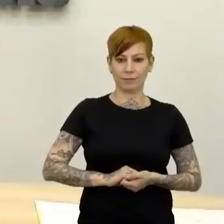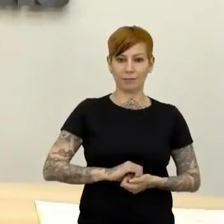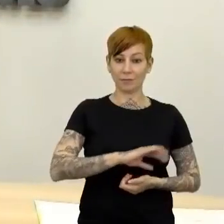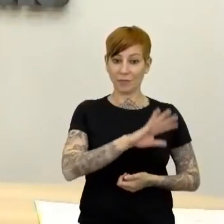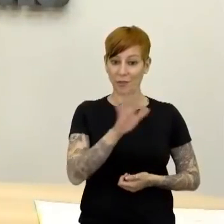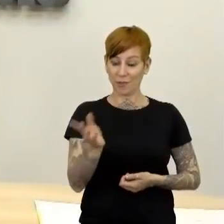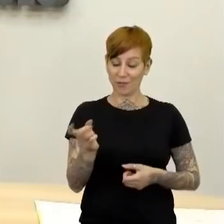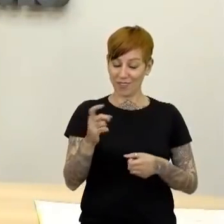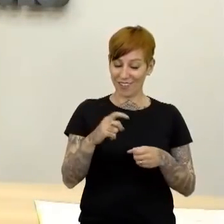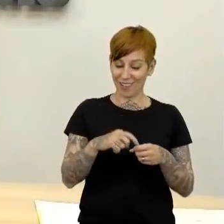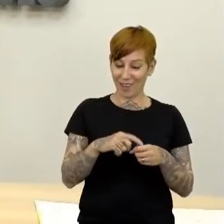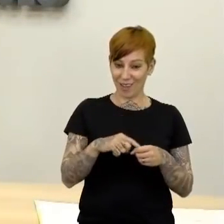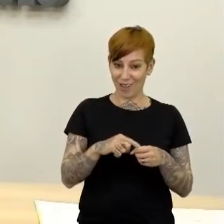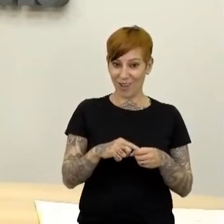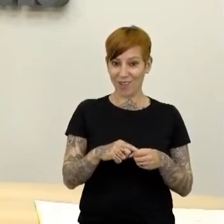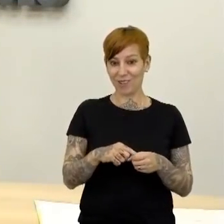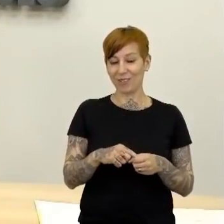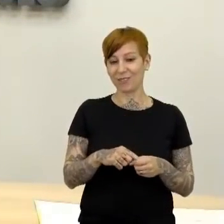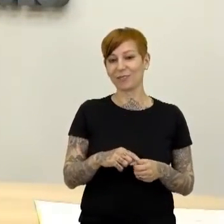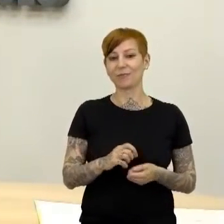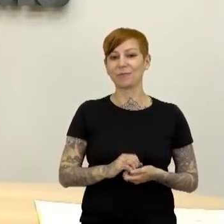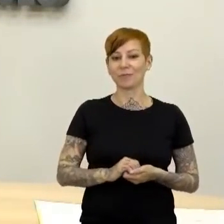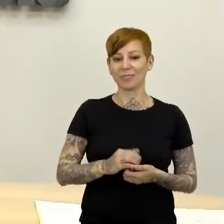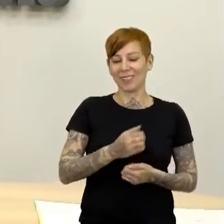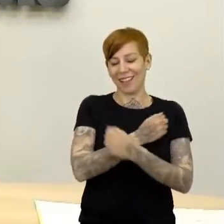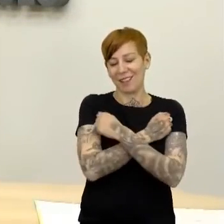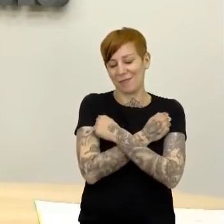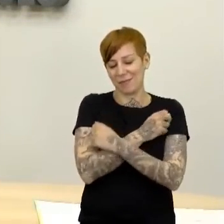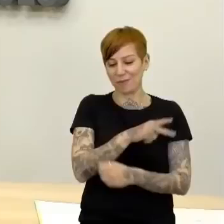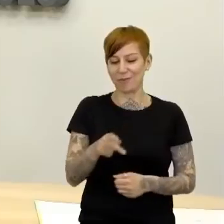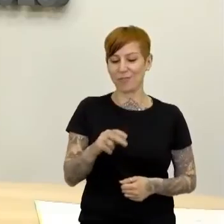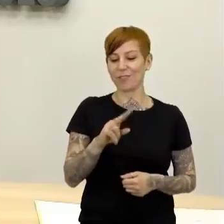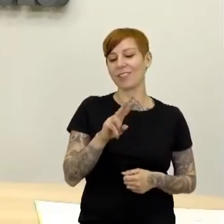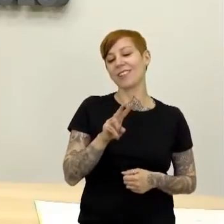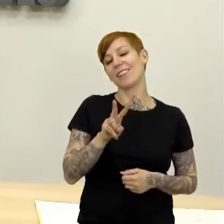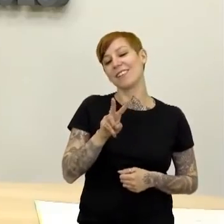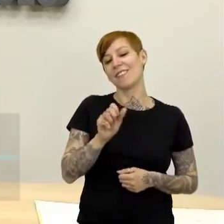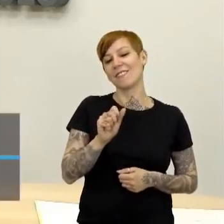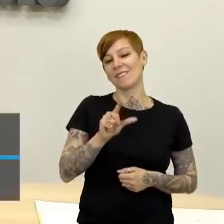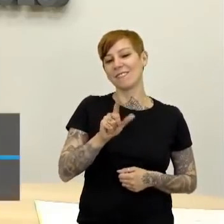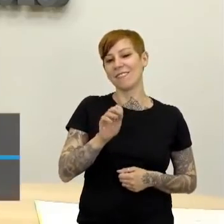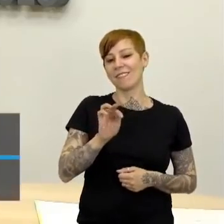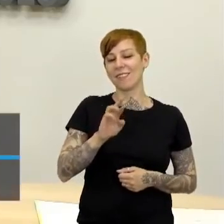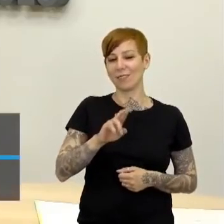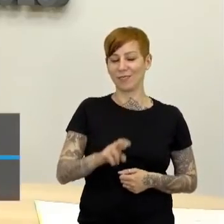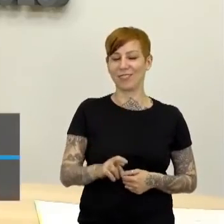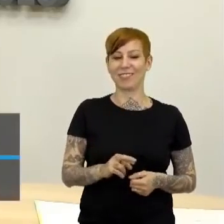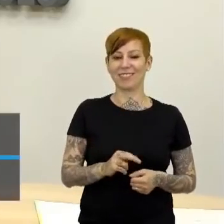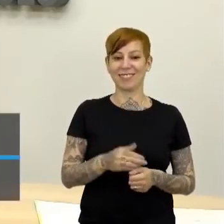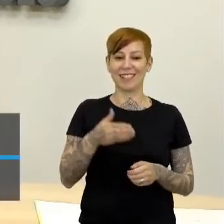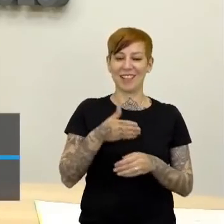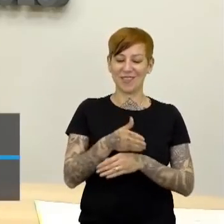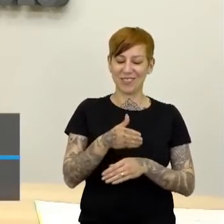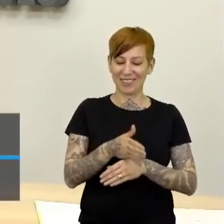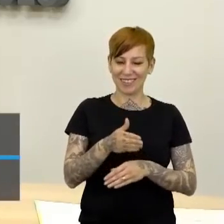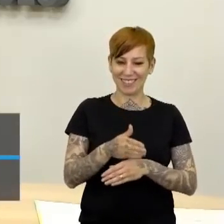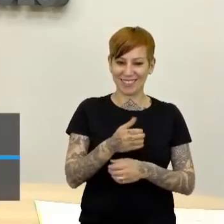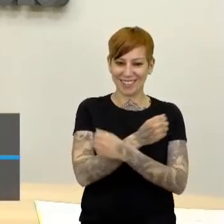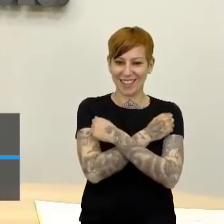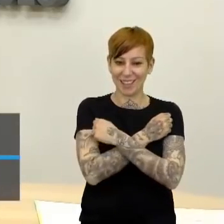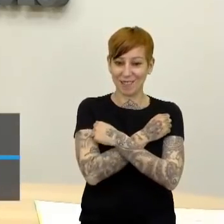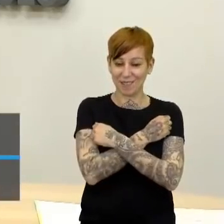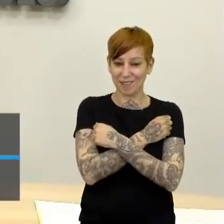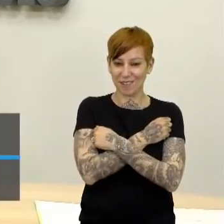E aí retornamos aqui com as interações abraço para ver sua volta que sempre com a gente o senhor Valter Augusto participando ao tem um abraço Obrigado